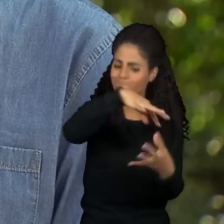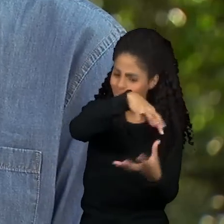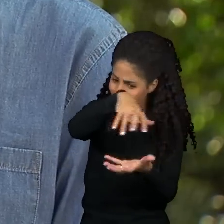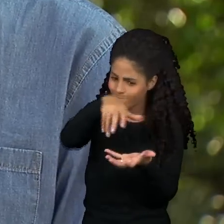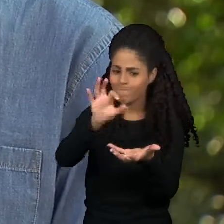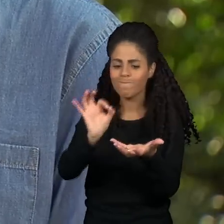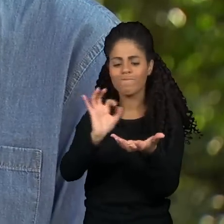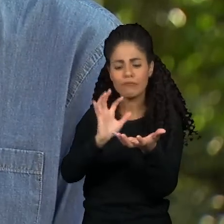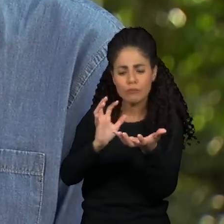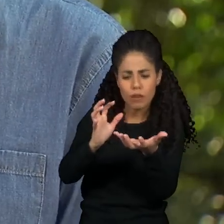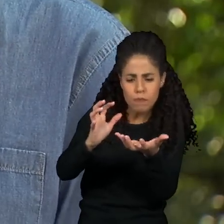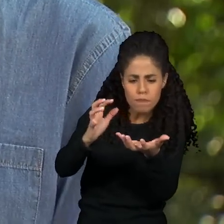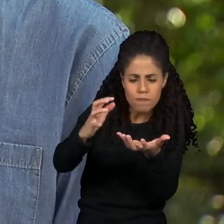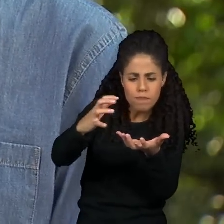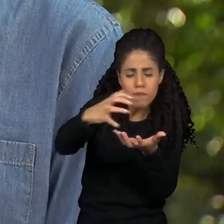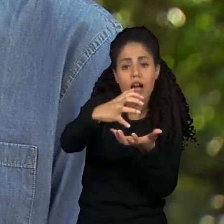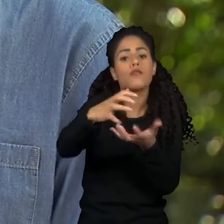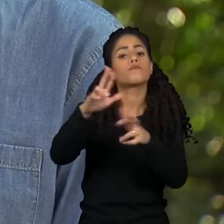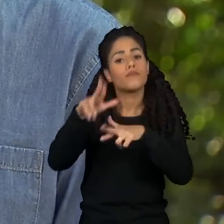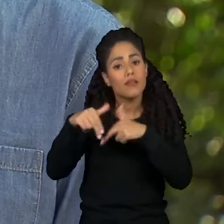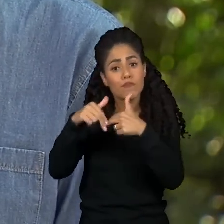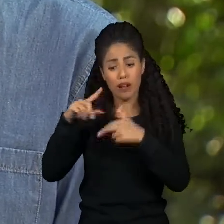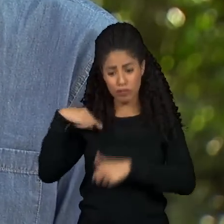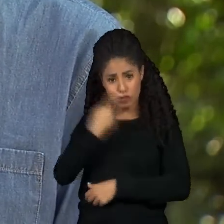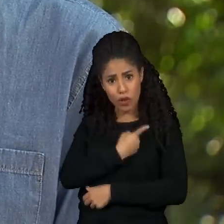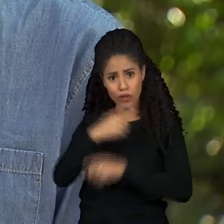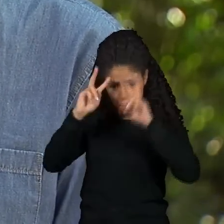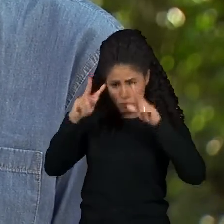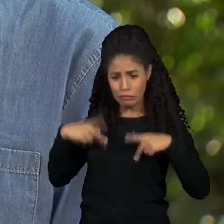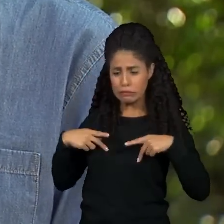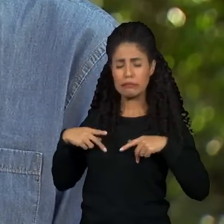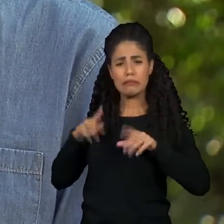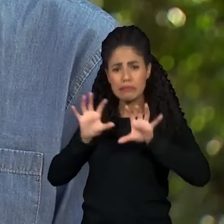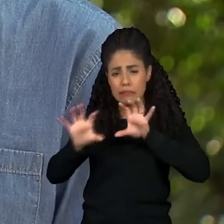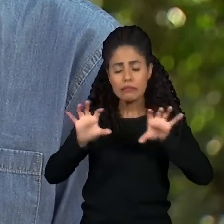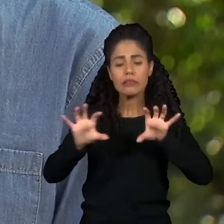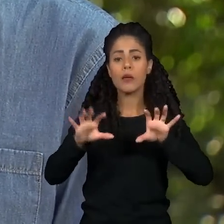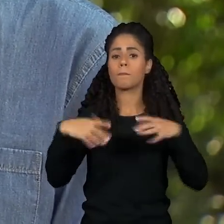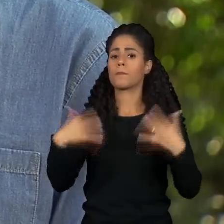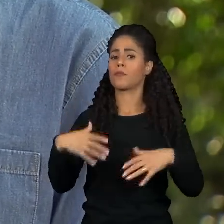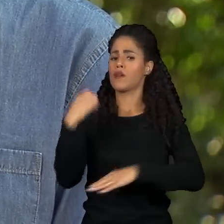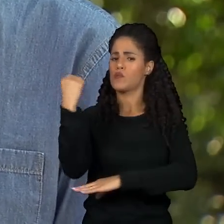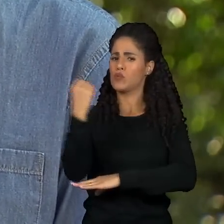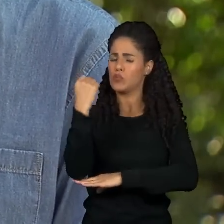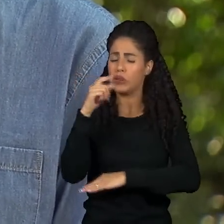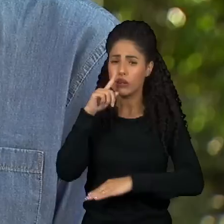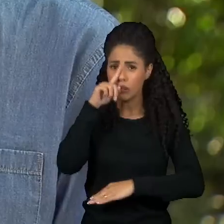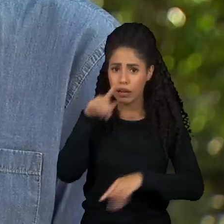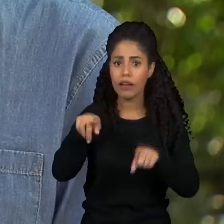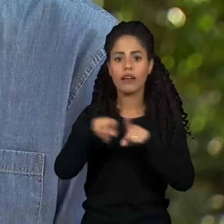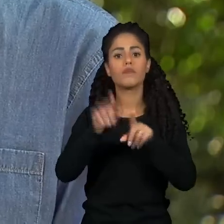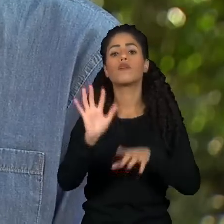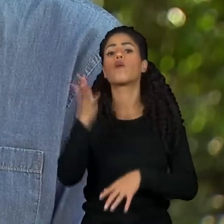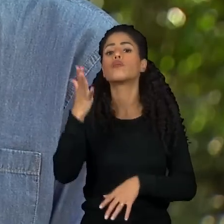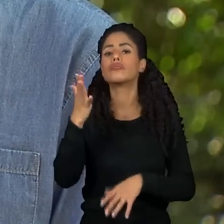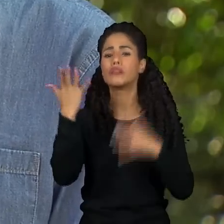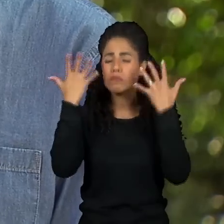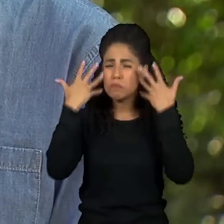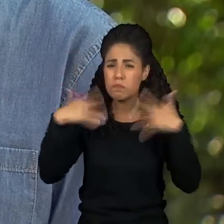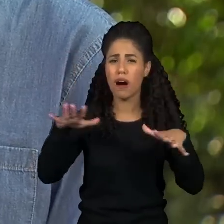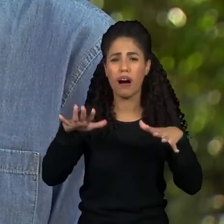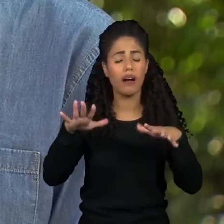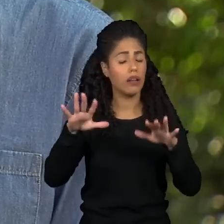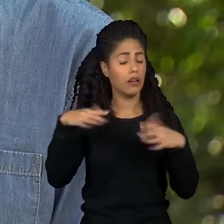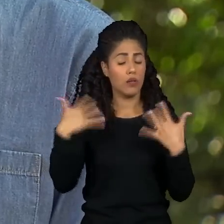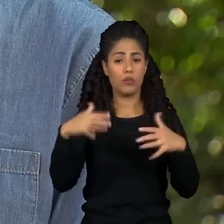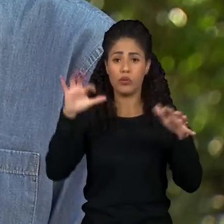da ação humana. E, obviamente, isso traz implicações sérias. A gente está vendo, por exemplo, a questão de eventos extremos na Terra, né,